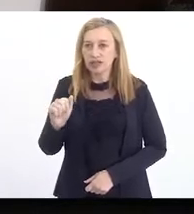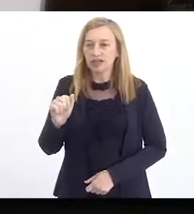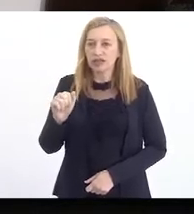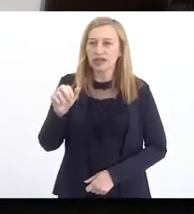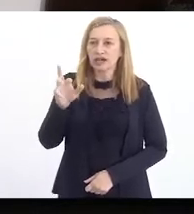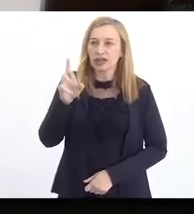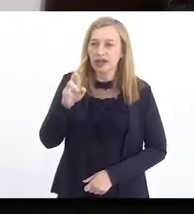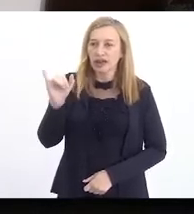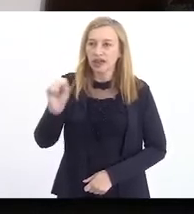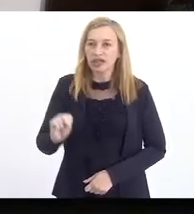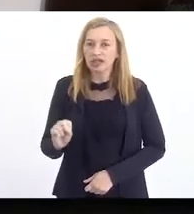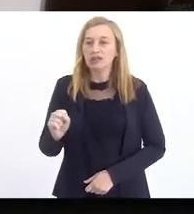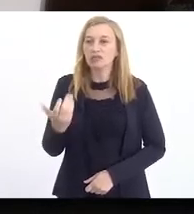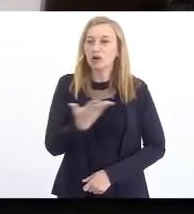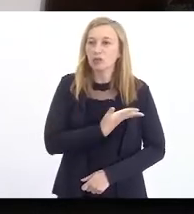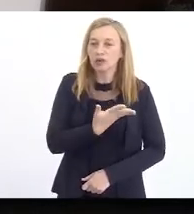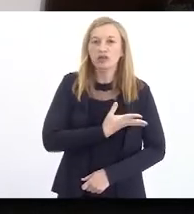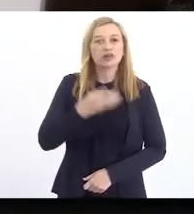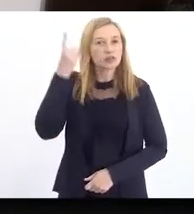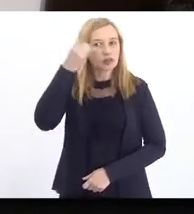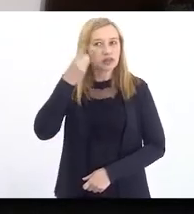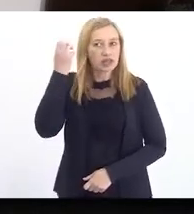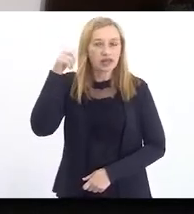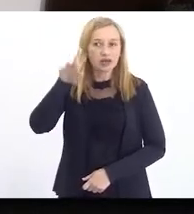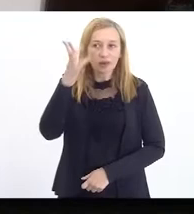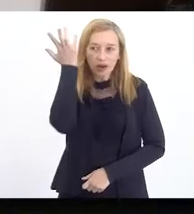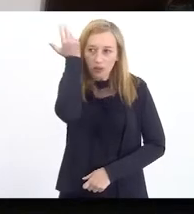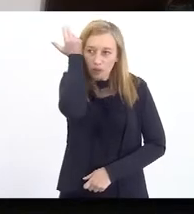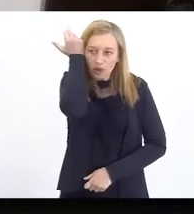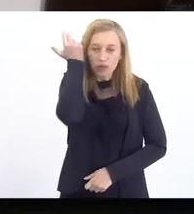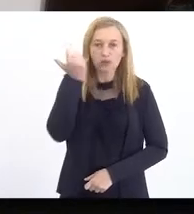companheiro deputado Eliomar Coelho,